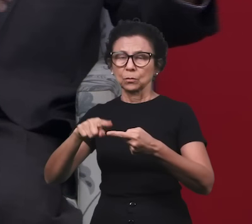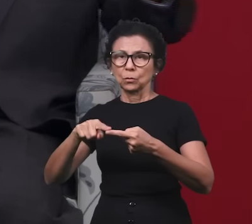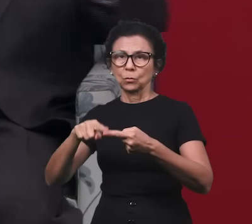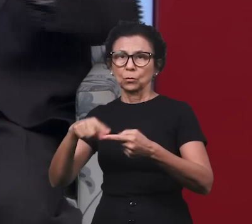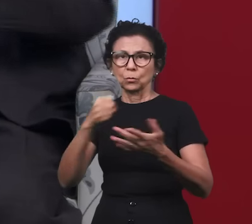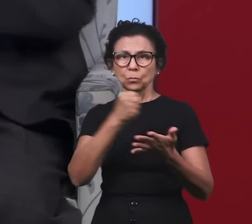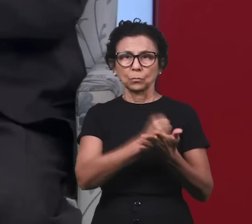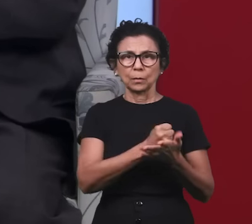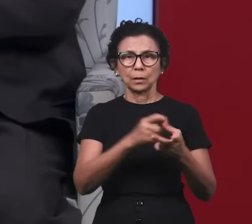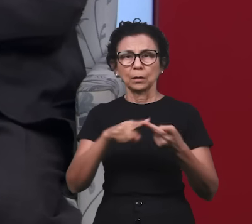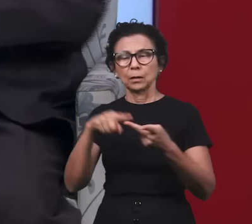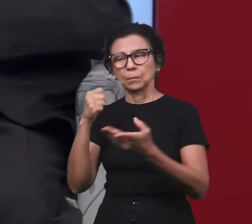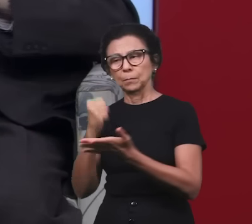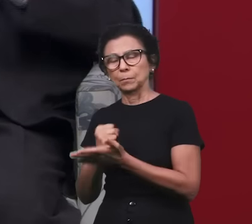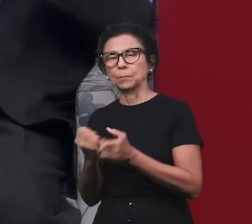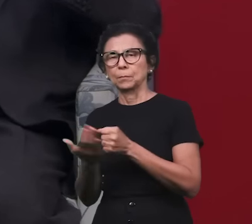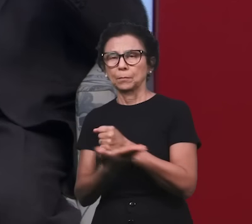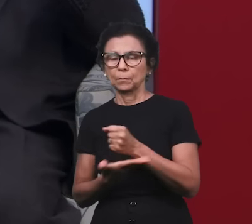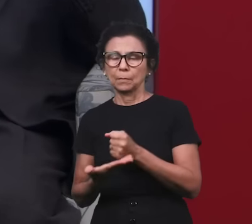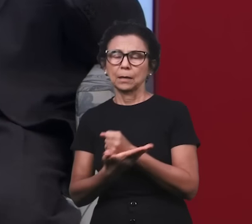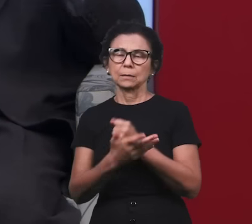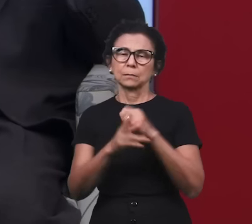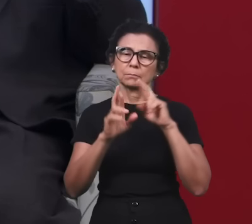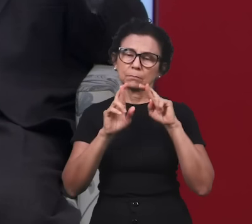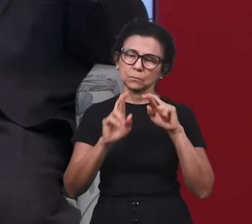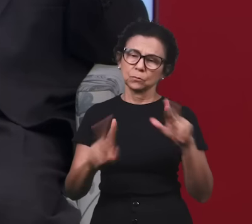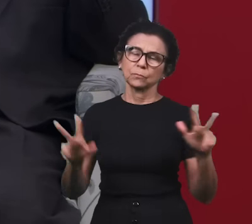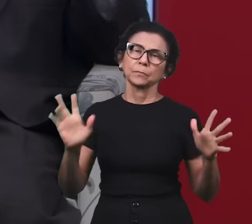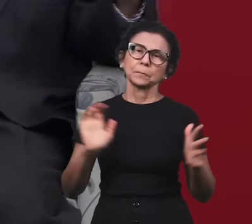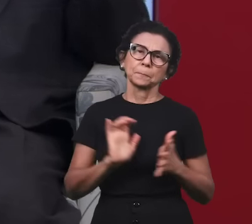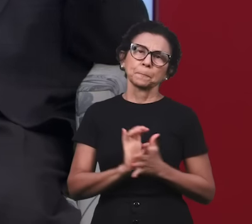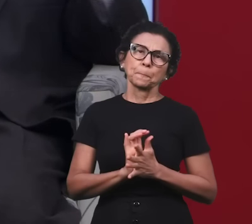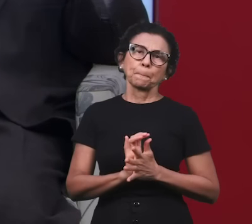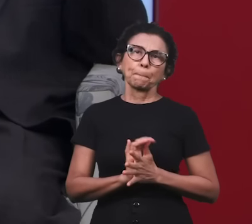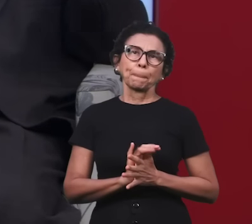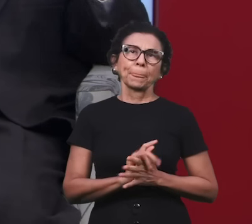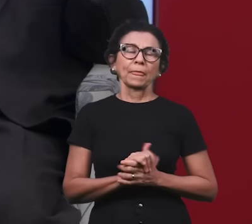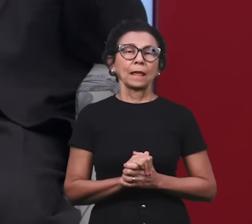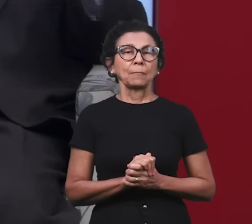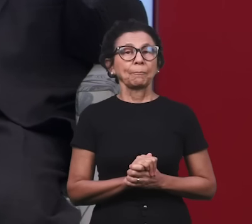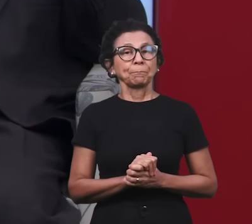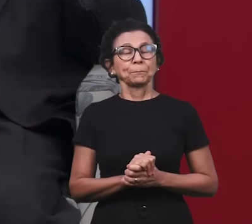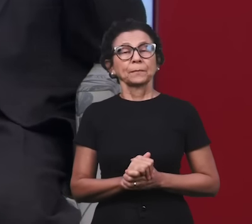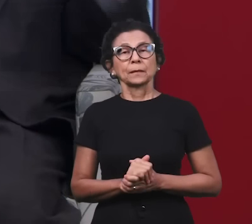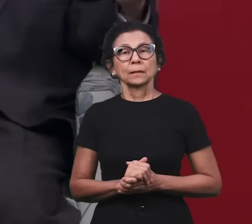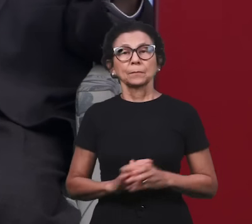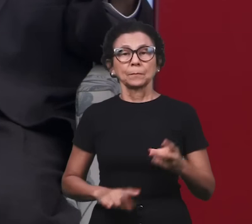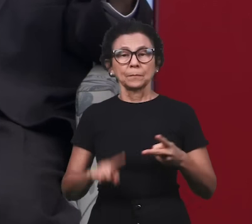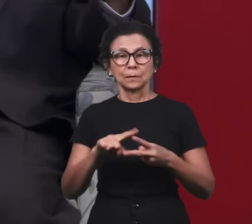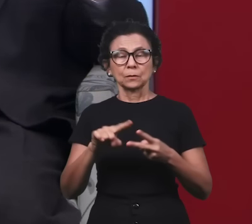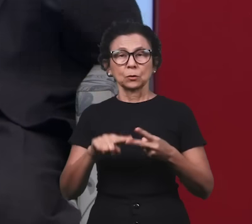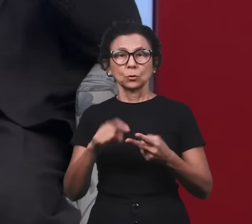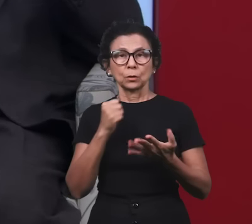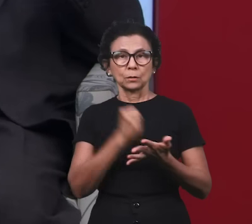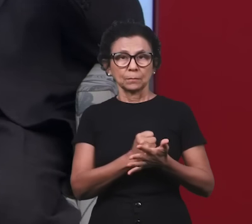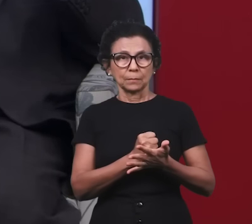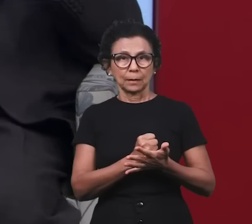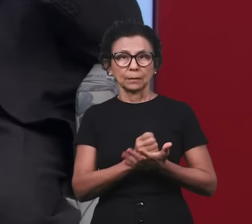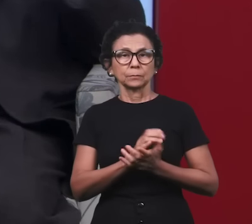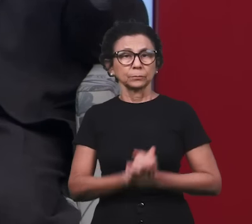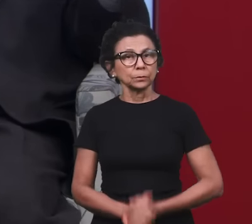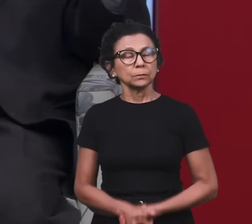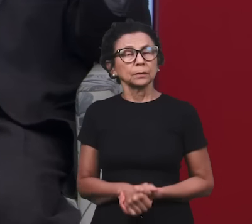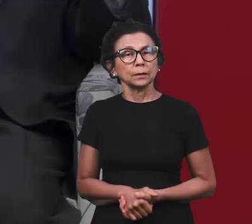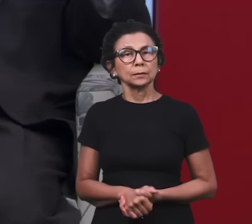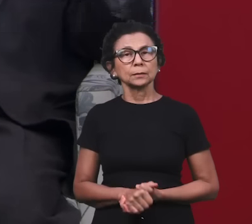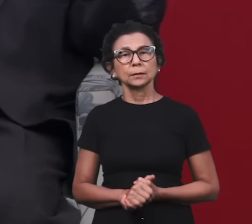tem uma base e outro acordo tem outra base. E o Senhor Jesus, ele trata esses 2 acordos. Ele trata Israel e trata a igreja, até